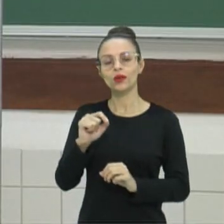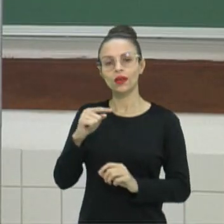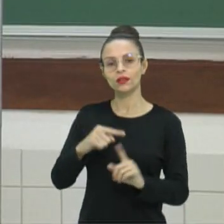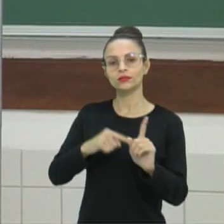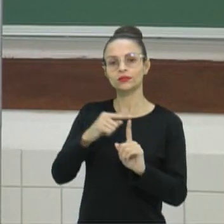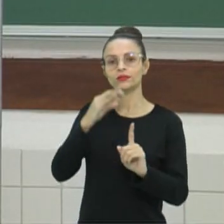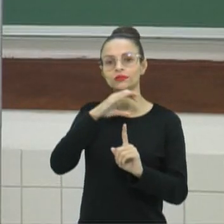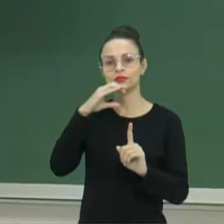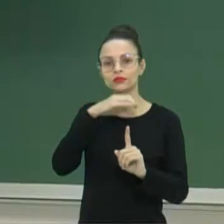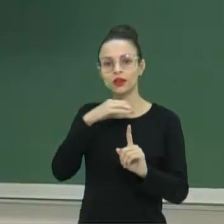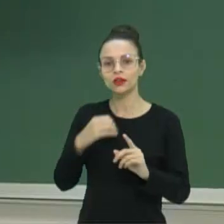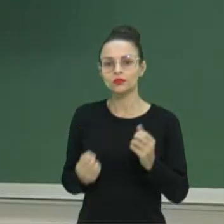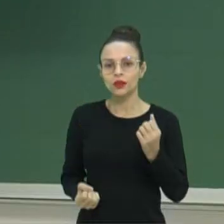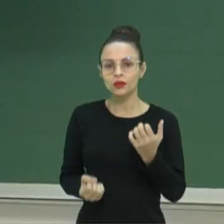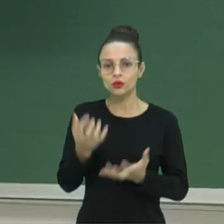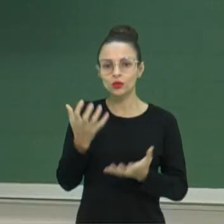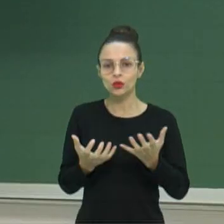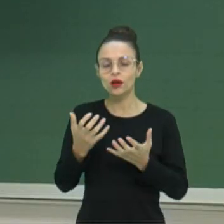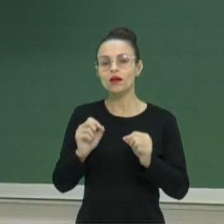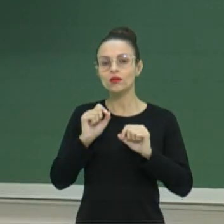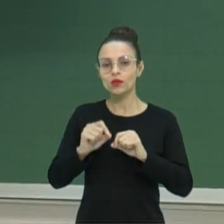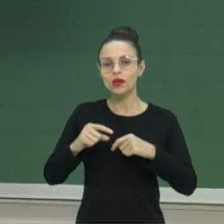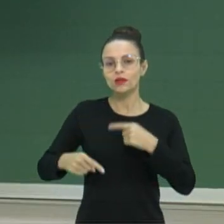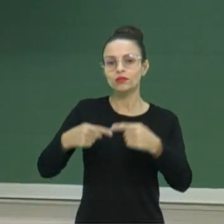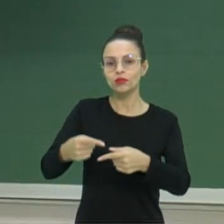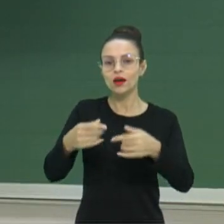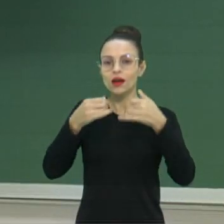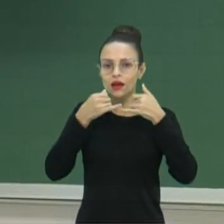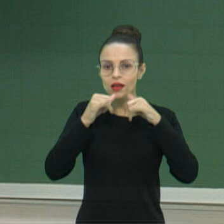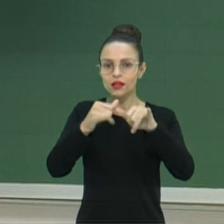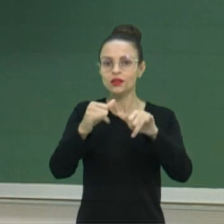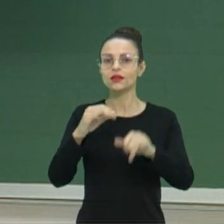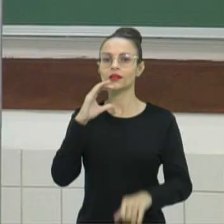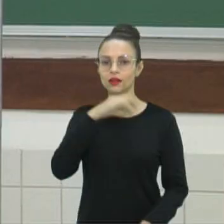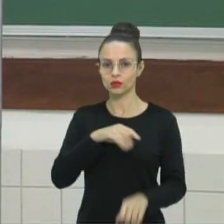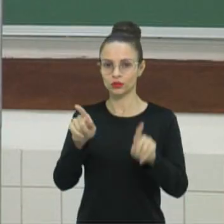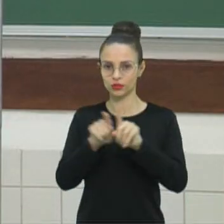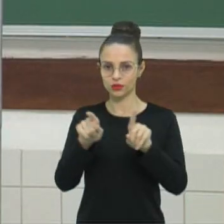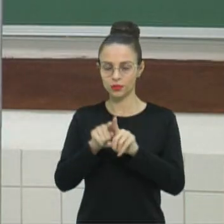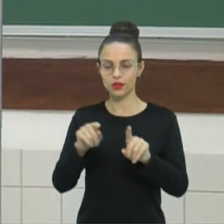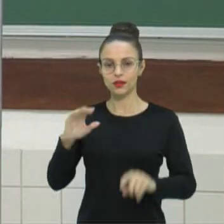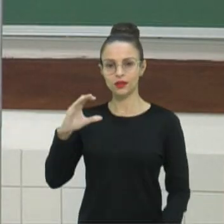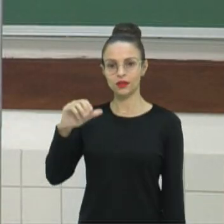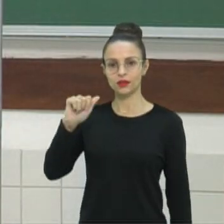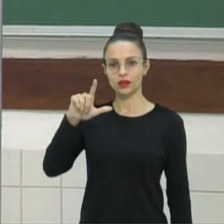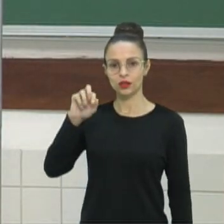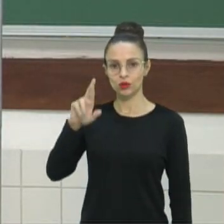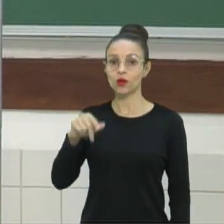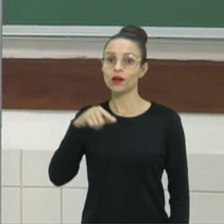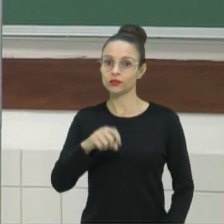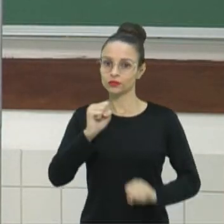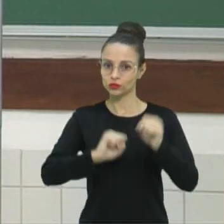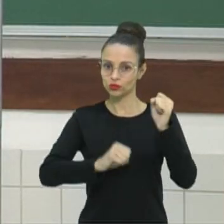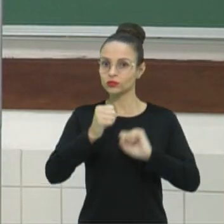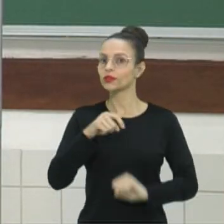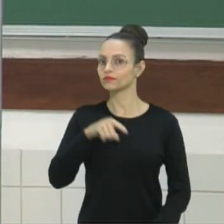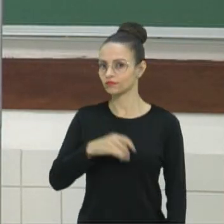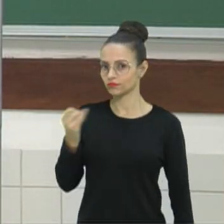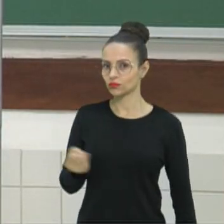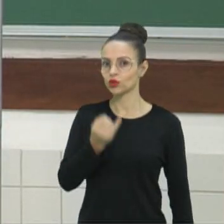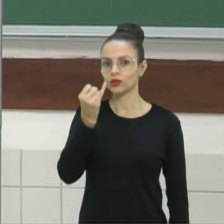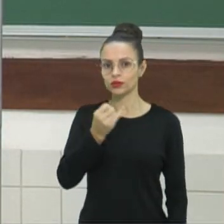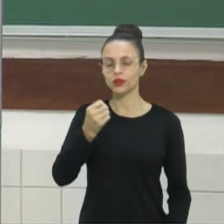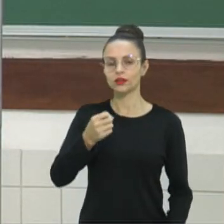disso você gera tanto calor como eletricidade, né? Lembrando que o calor para algumas indústrias é extremamente importante,